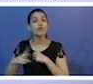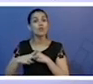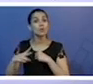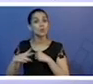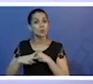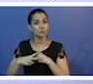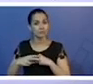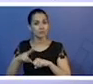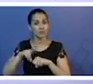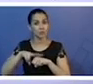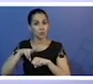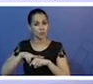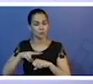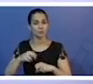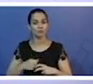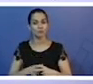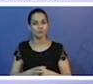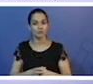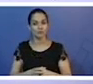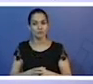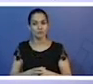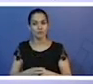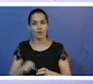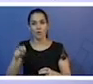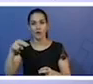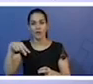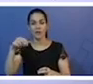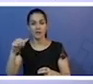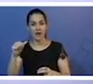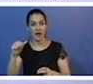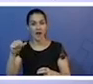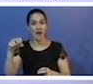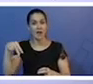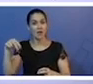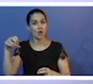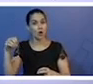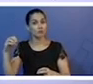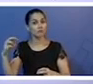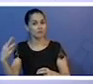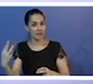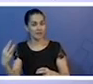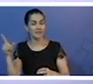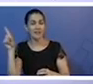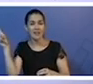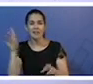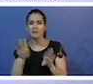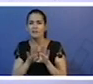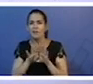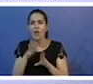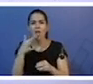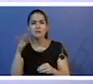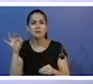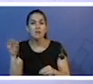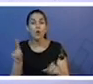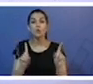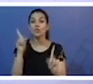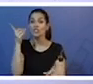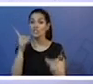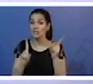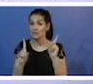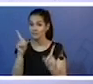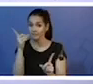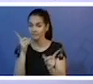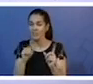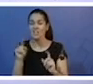Aqui o nitrato de sódio, NaNO3, ele é conhecido como salitre do Chile e é usado